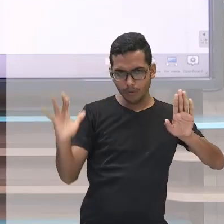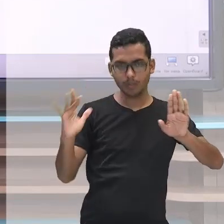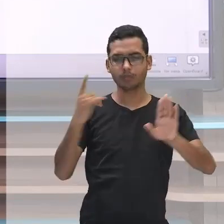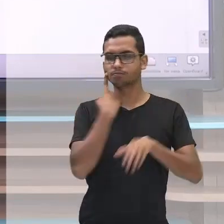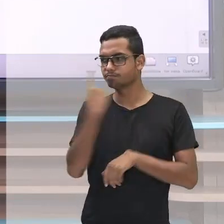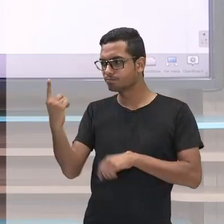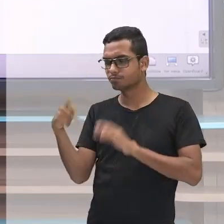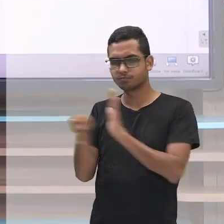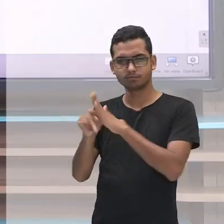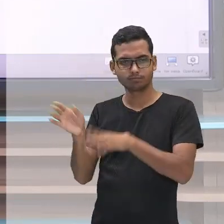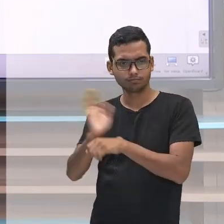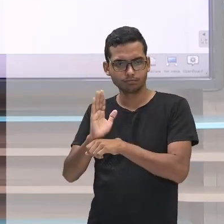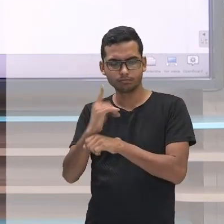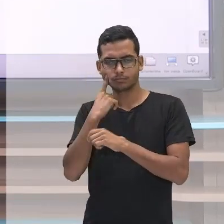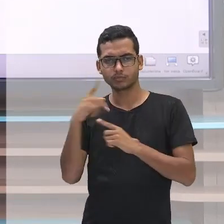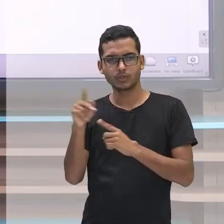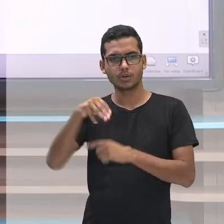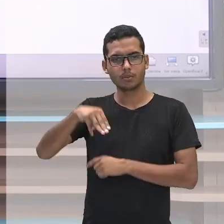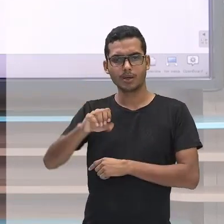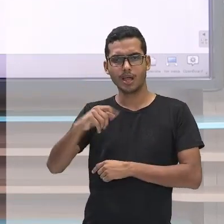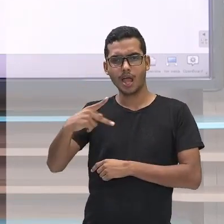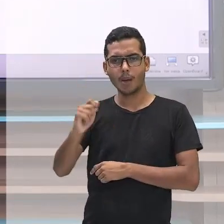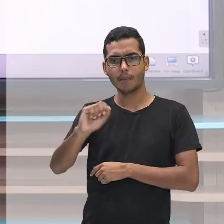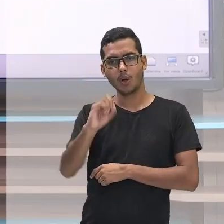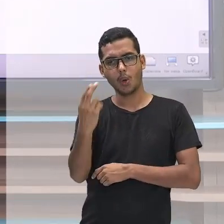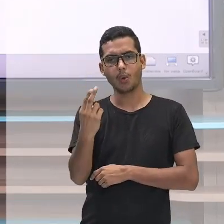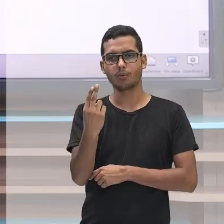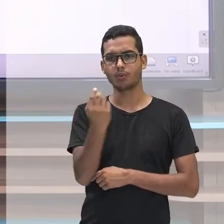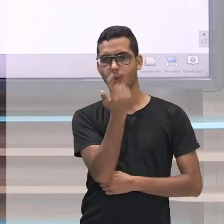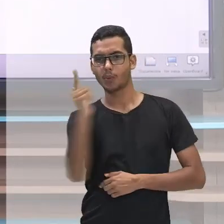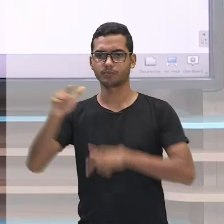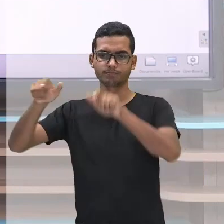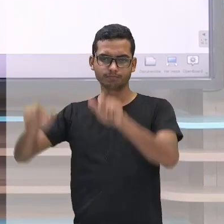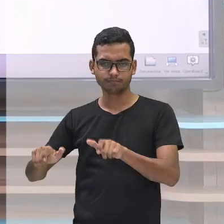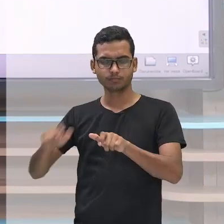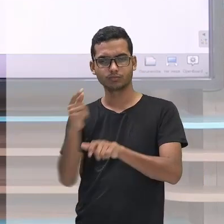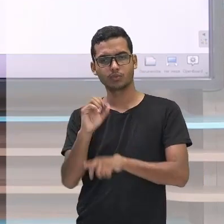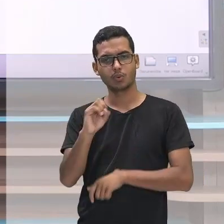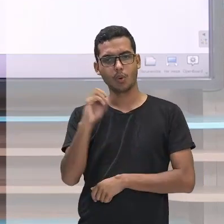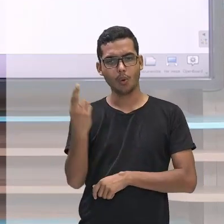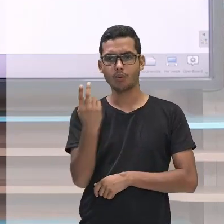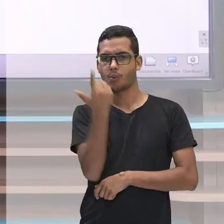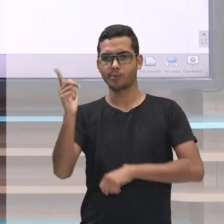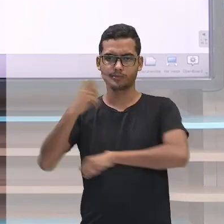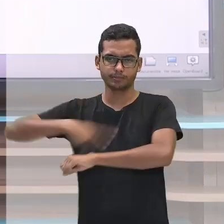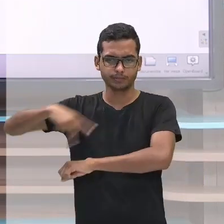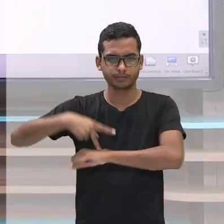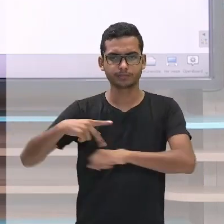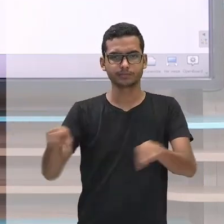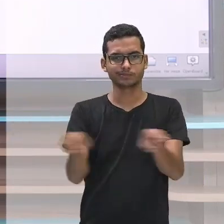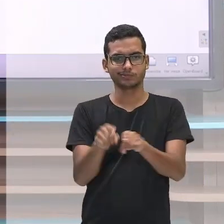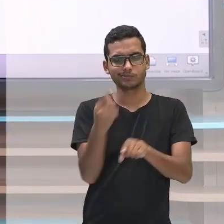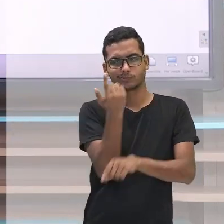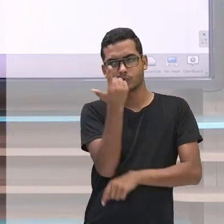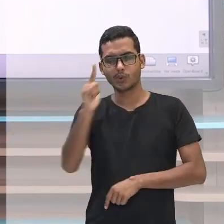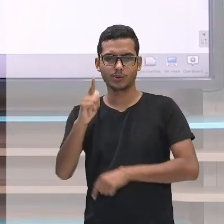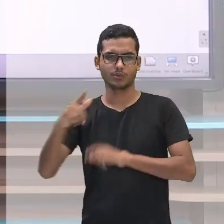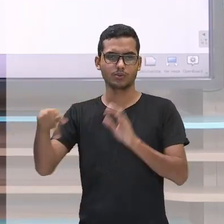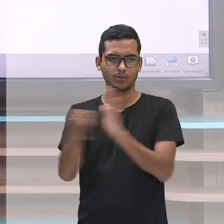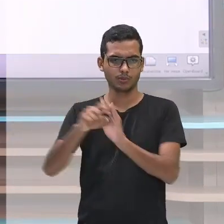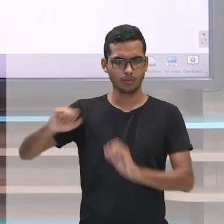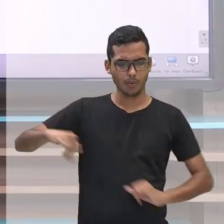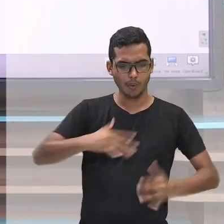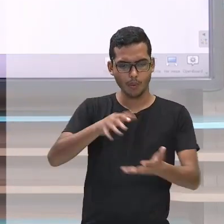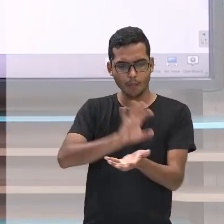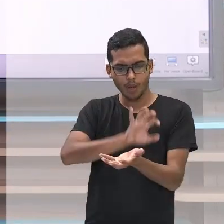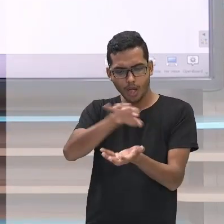mapa, ou até mesmo de um outro local, né, de um outro país, de um outro continente, eu também já consigo ter